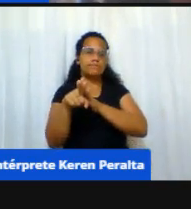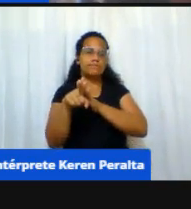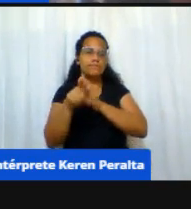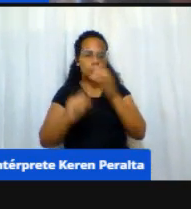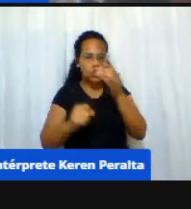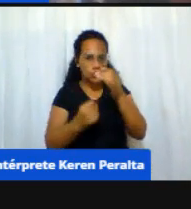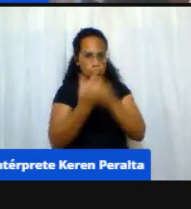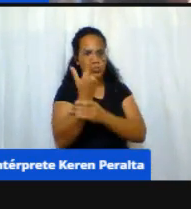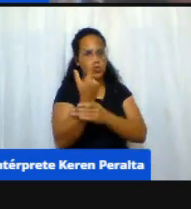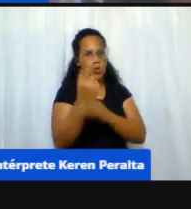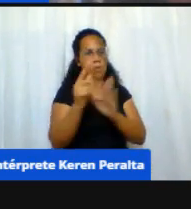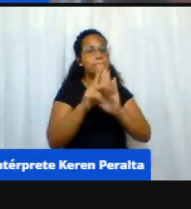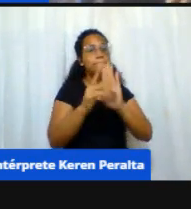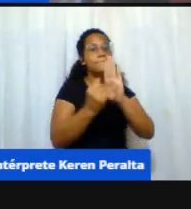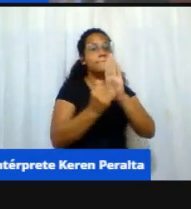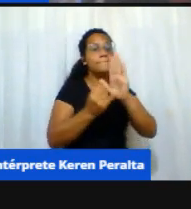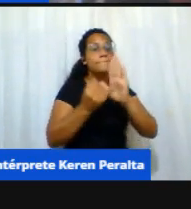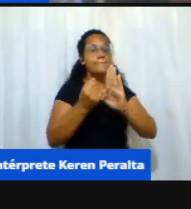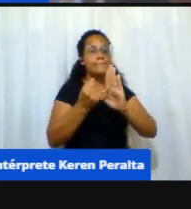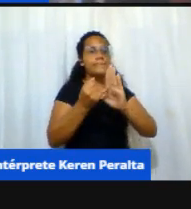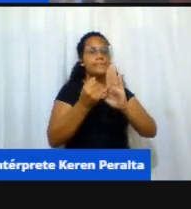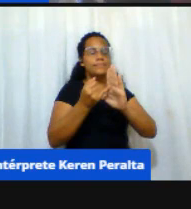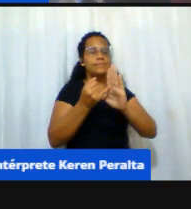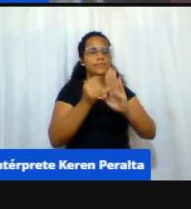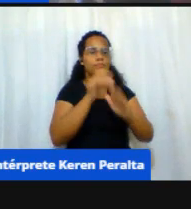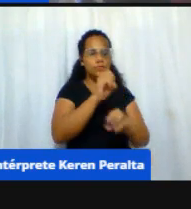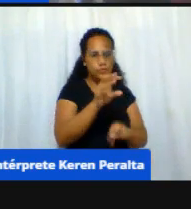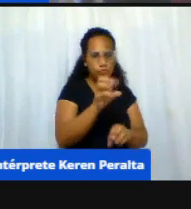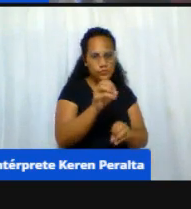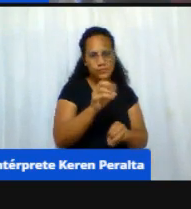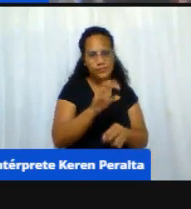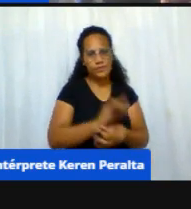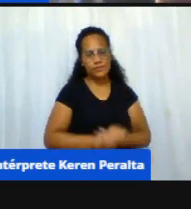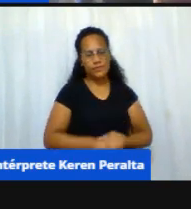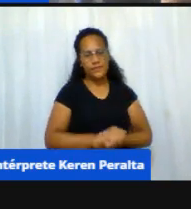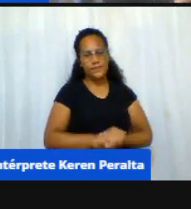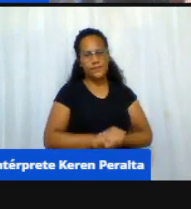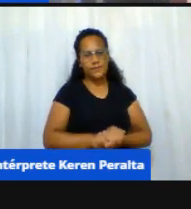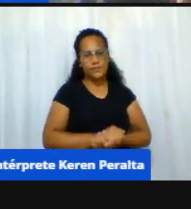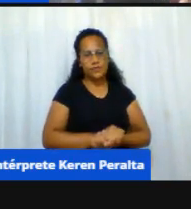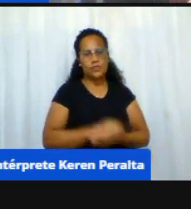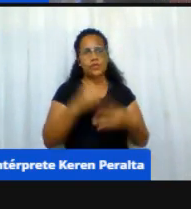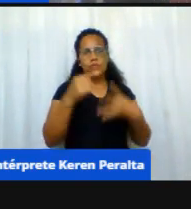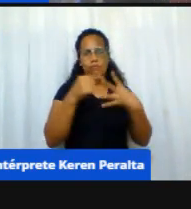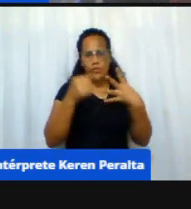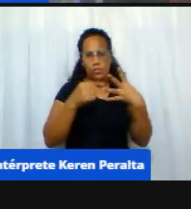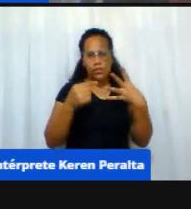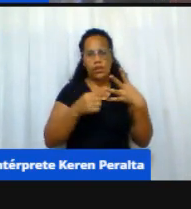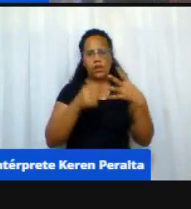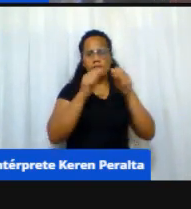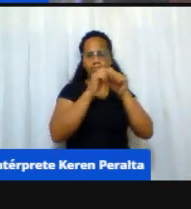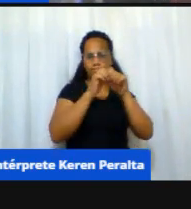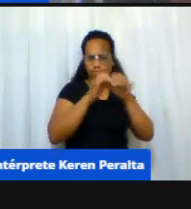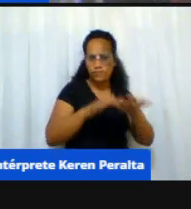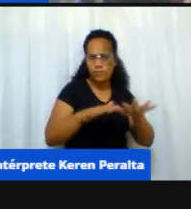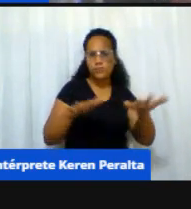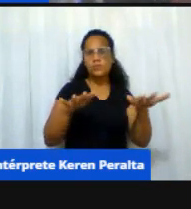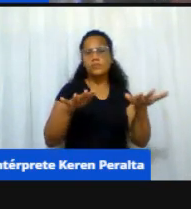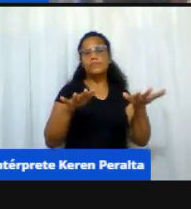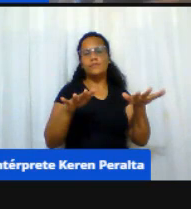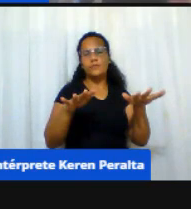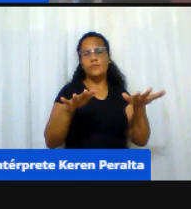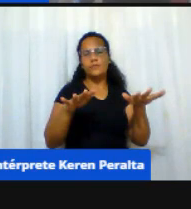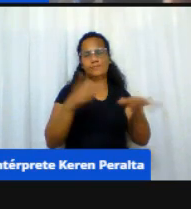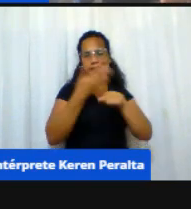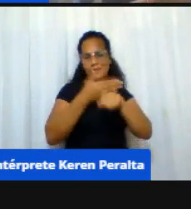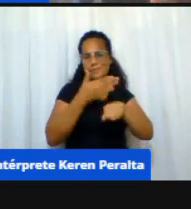um critério de sopesamento na distribuição dos enfoques das habilidades,